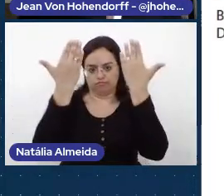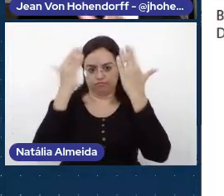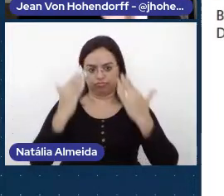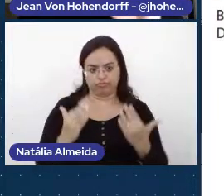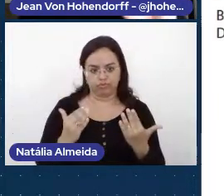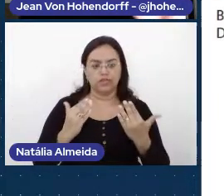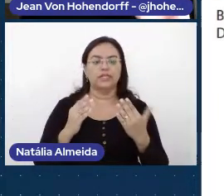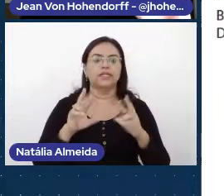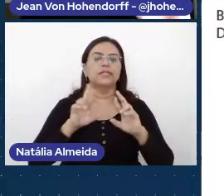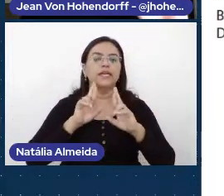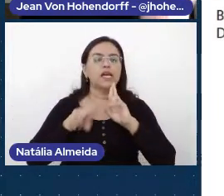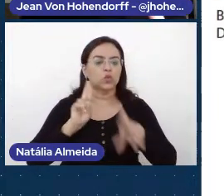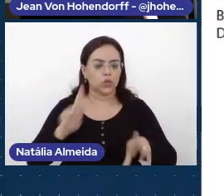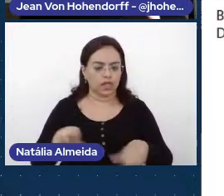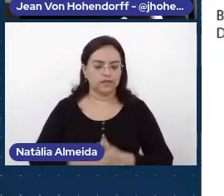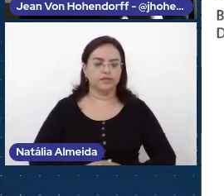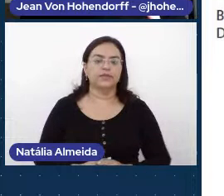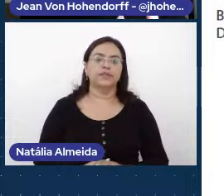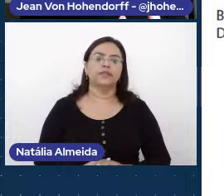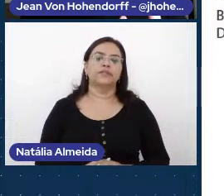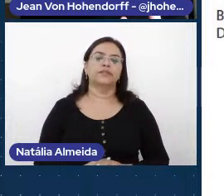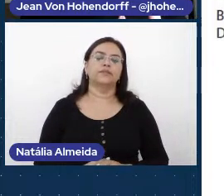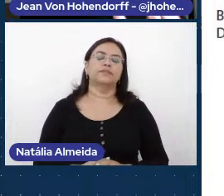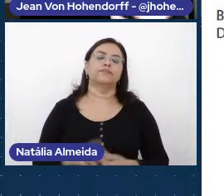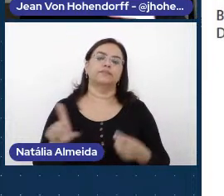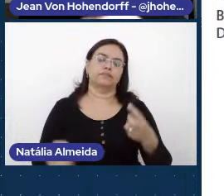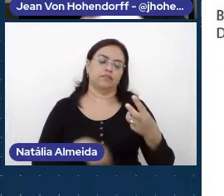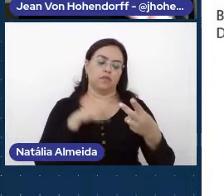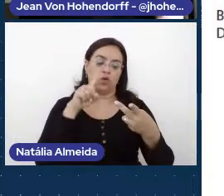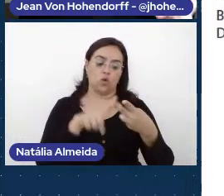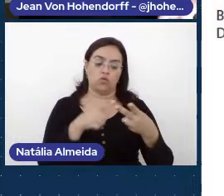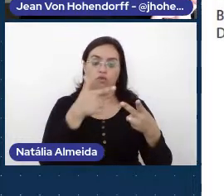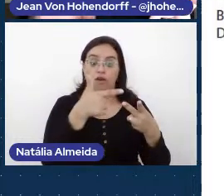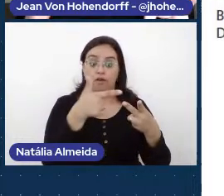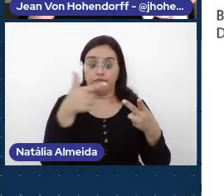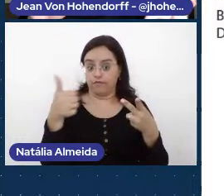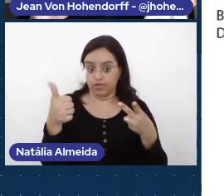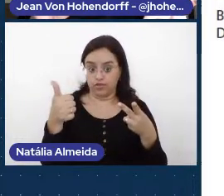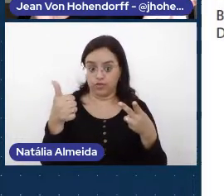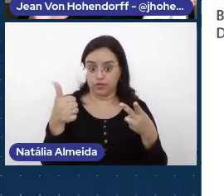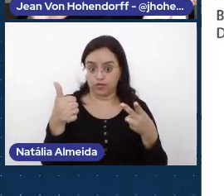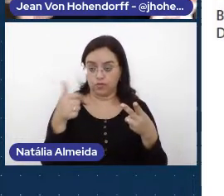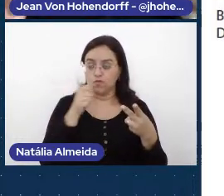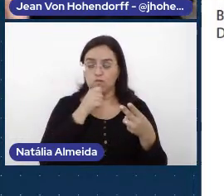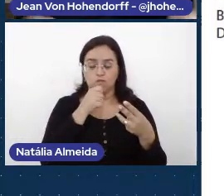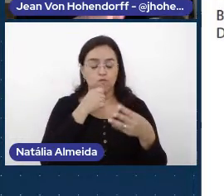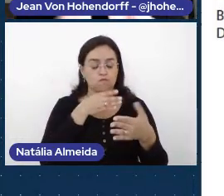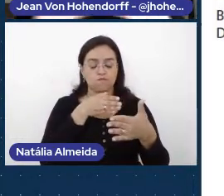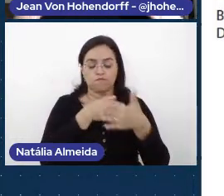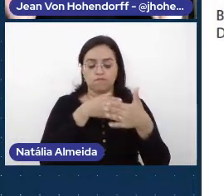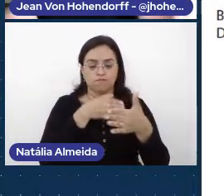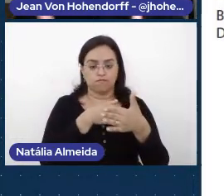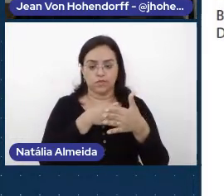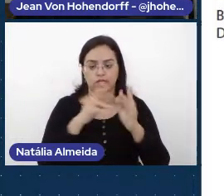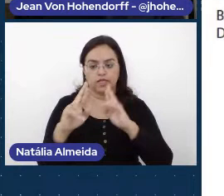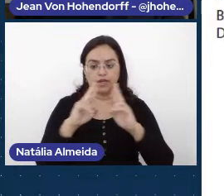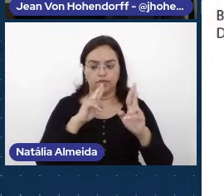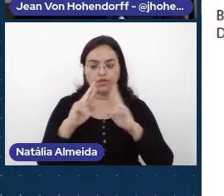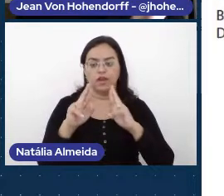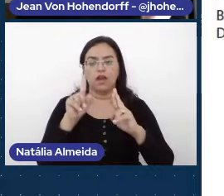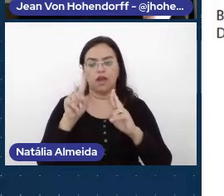outro que tem 21 itens e não é restrito a entrevistas e grupos focais, é para pesquisa